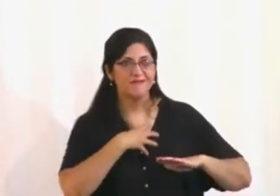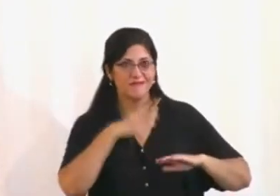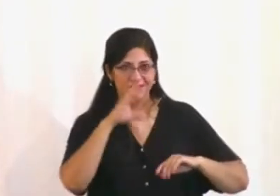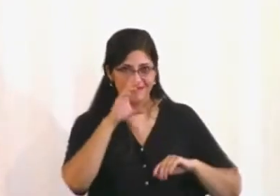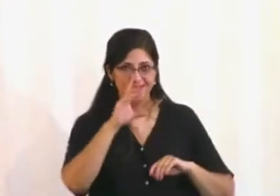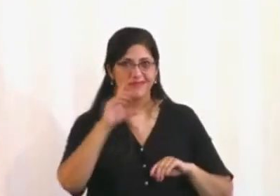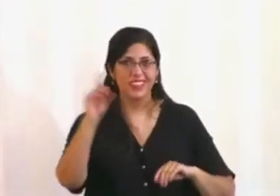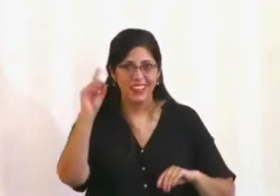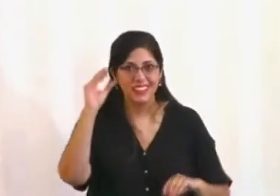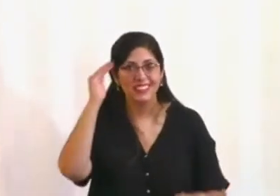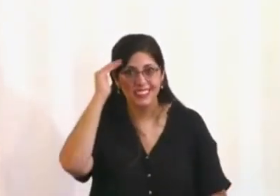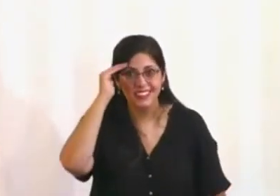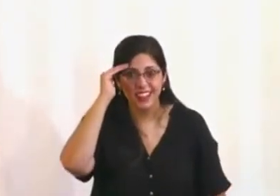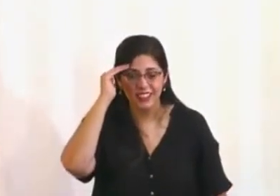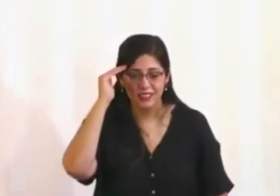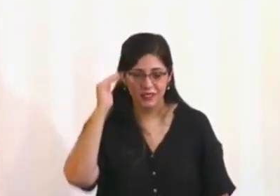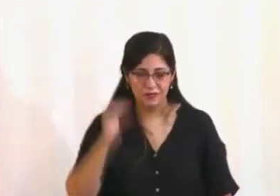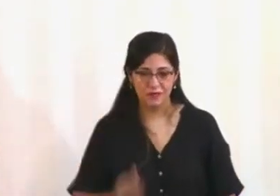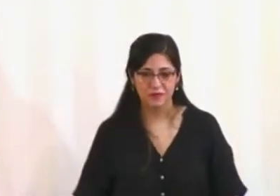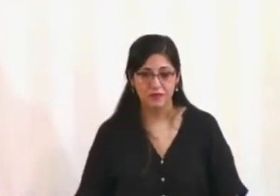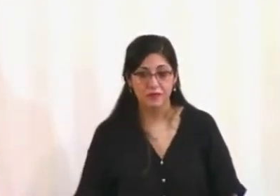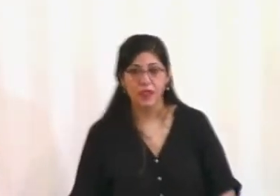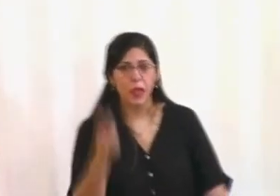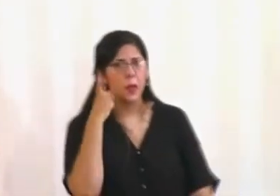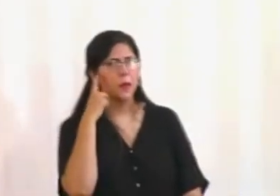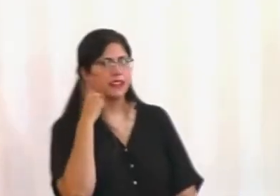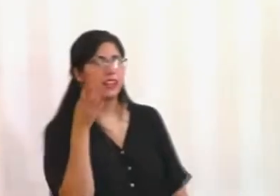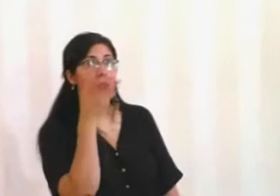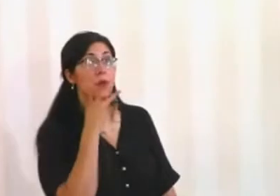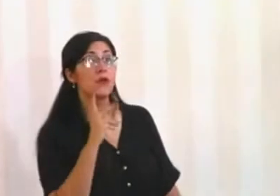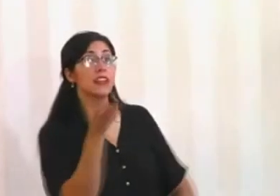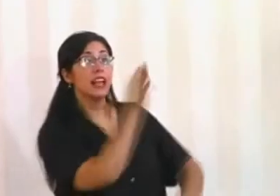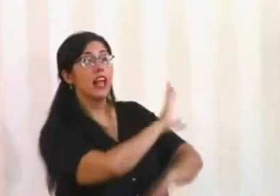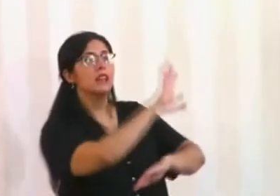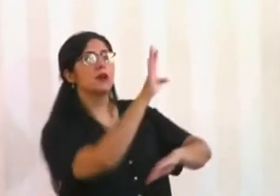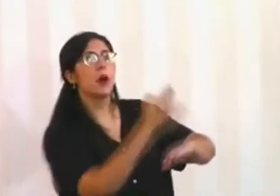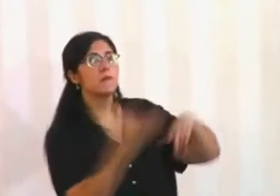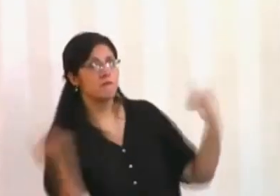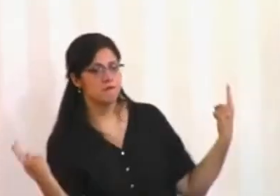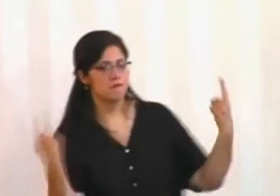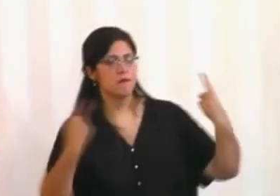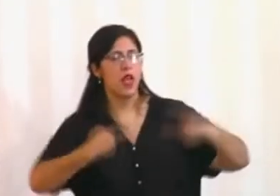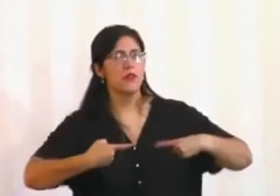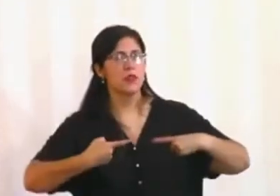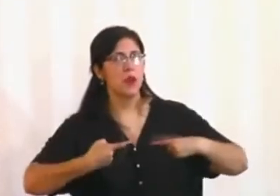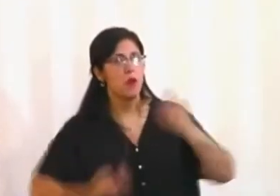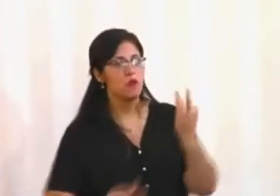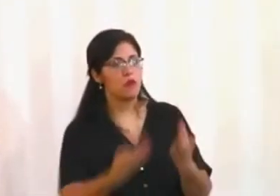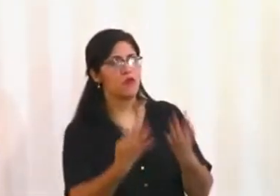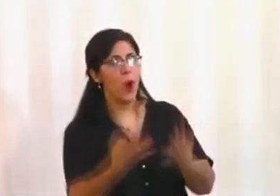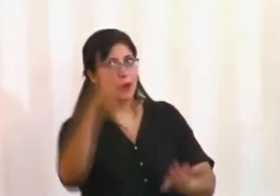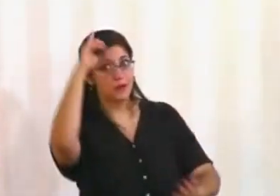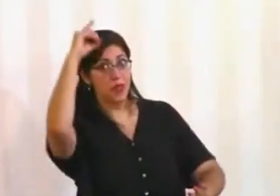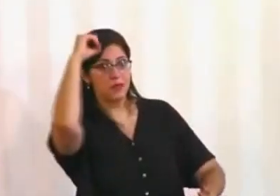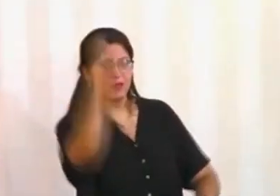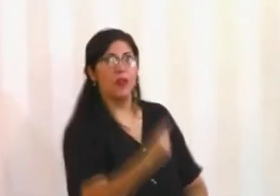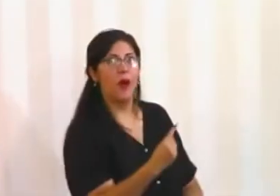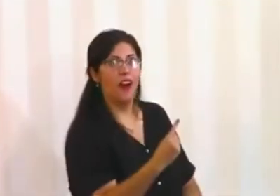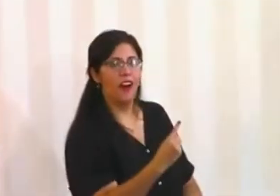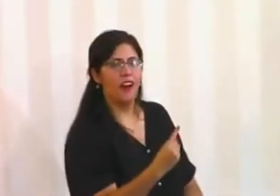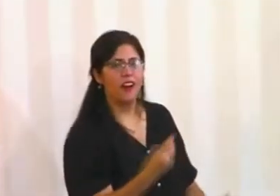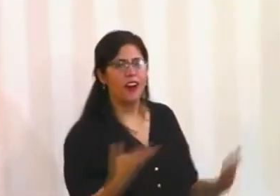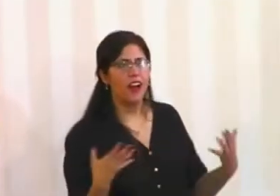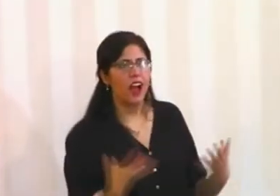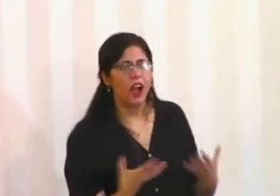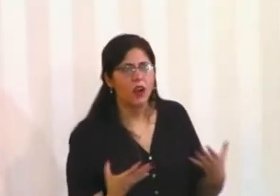Elias, que teve uma experiência no Carmelo de fogo, de manifestação sobrenatural e poderosa, talvez esperaria: Deus vai se manifestar agora.